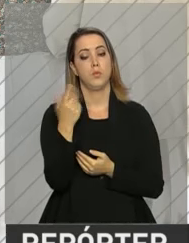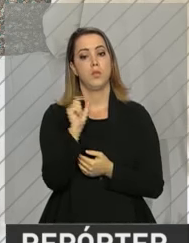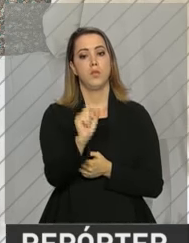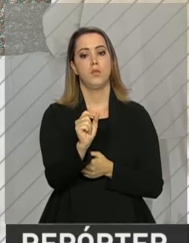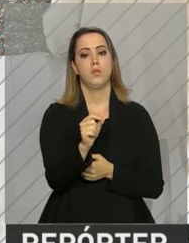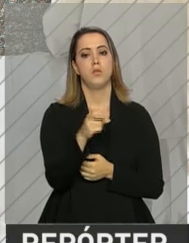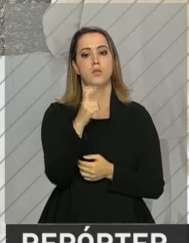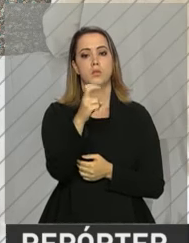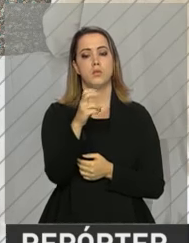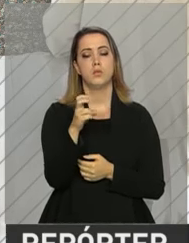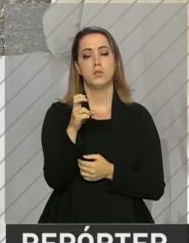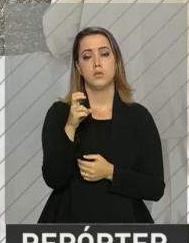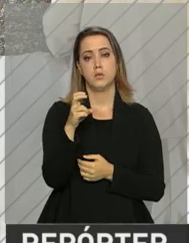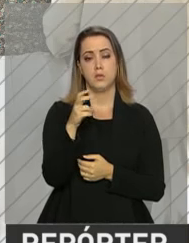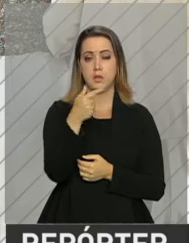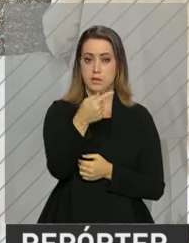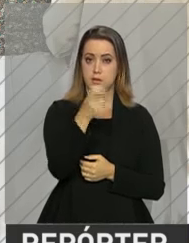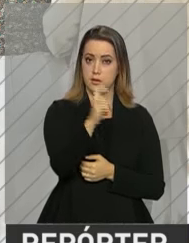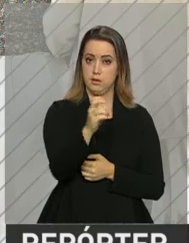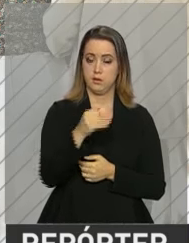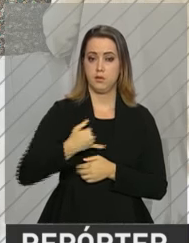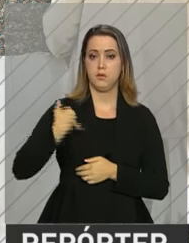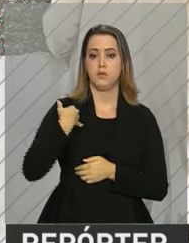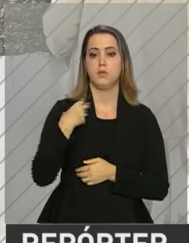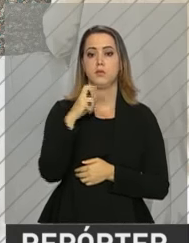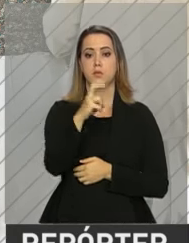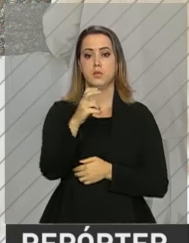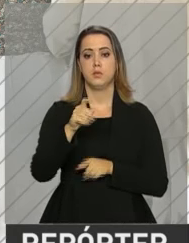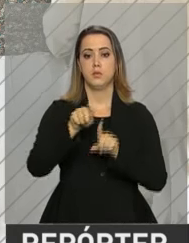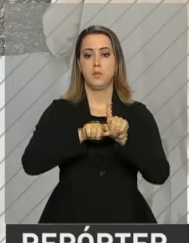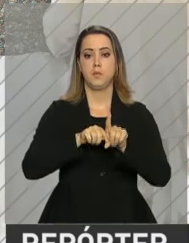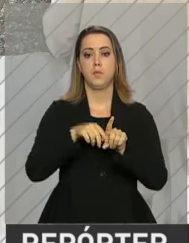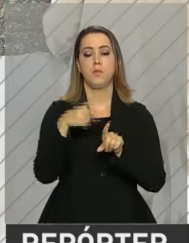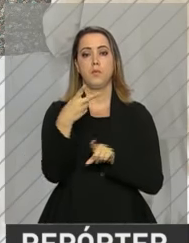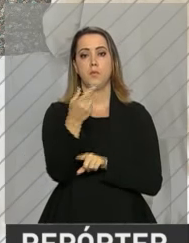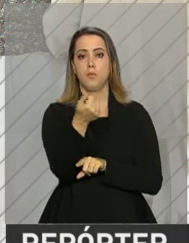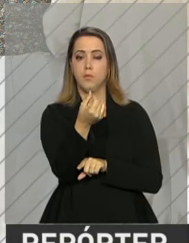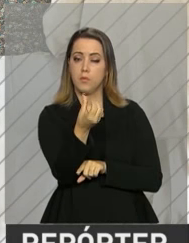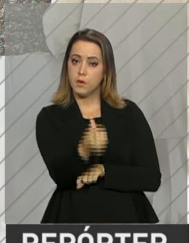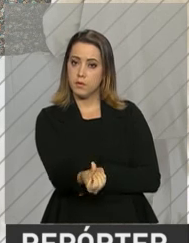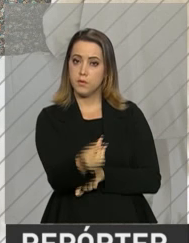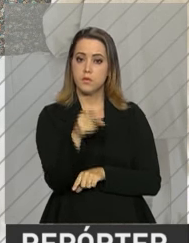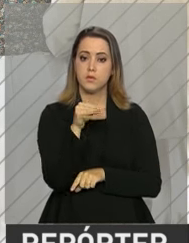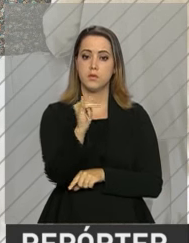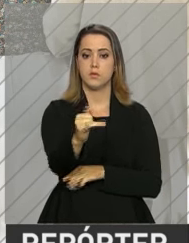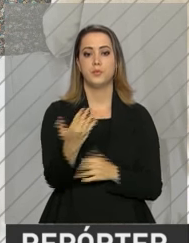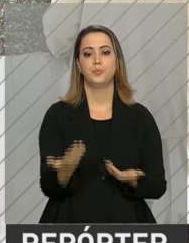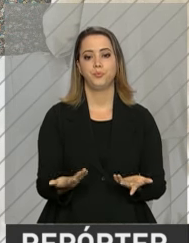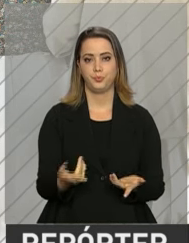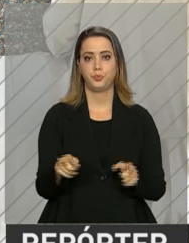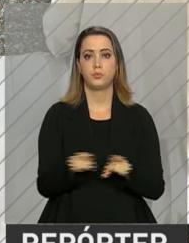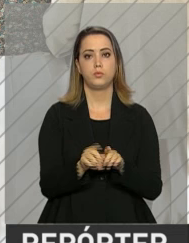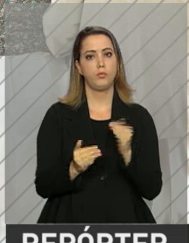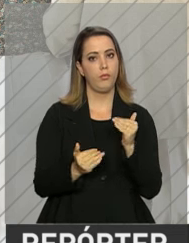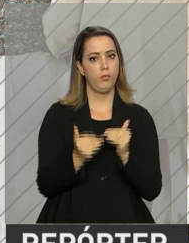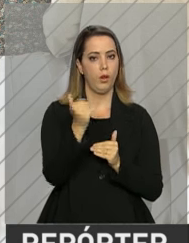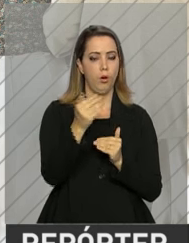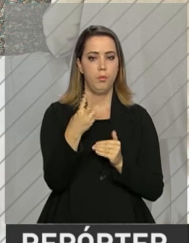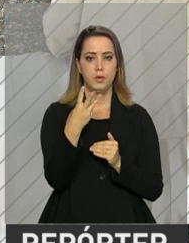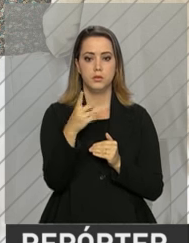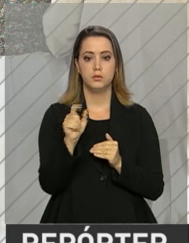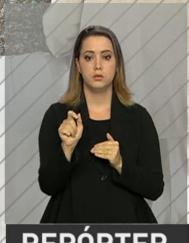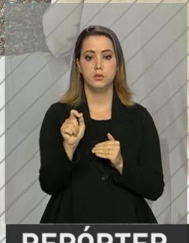chegou a 75 anos, 5 meses e 26 dias. 3 meses e 14 dias a mais em relação